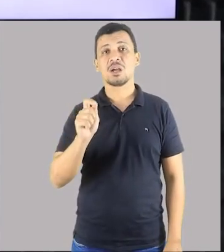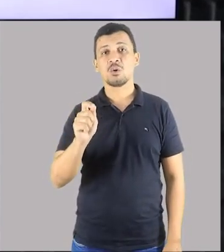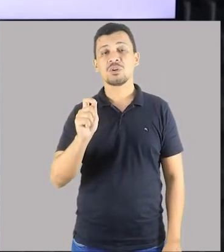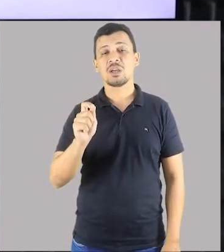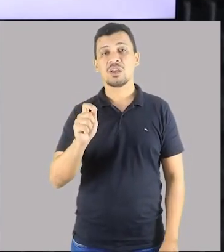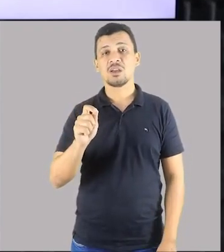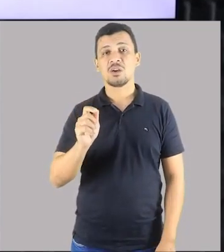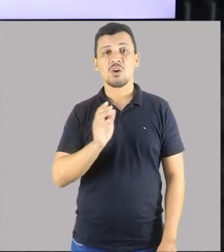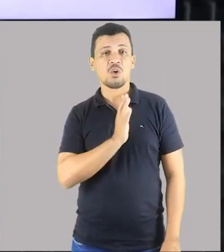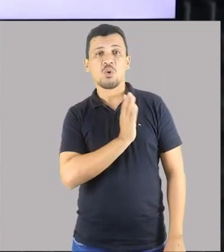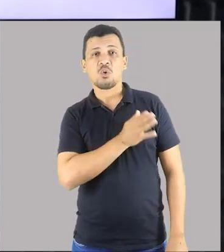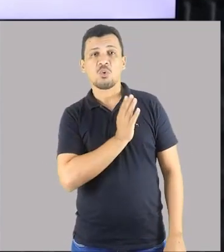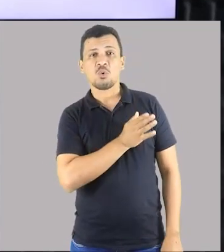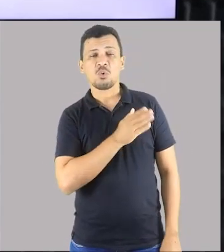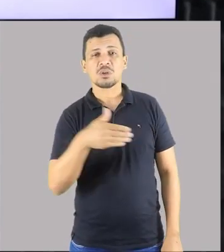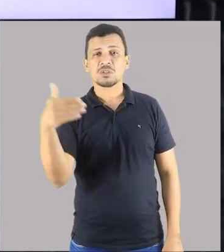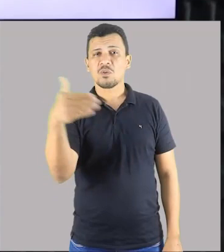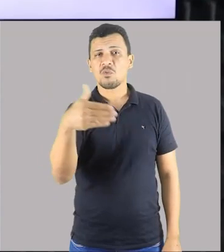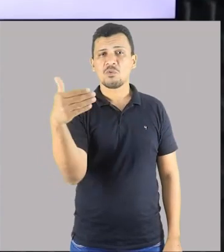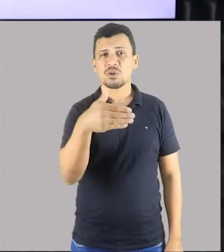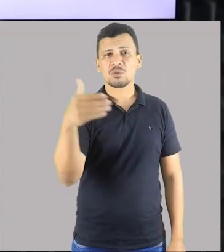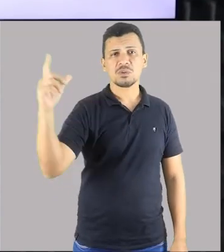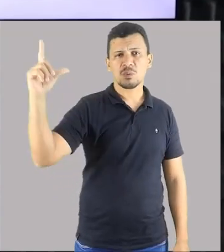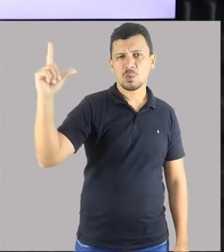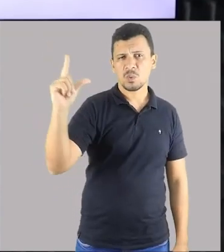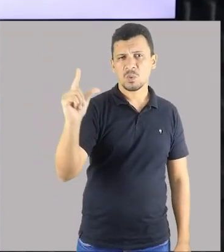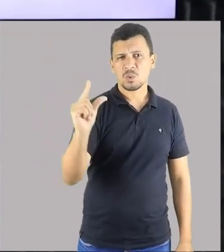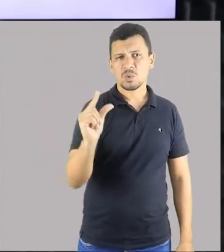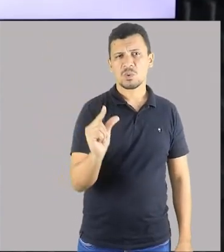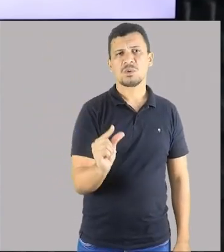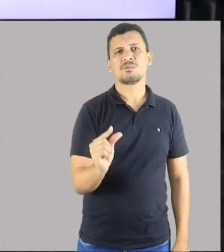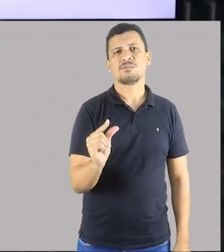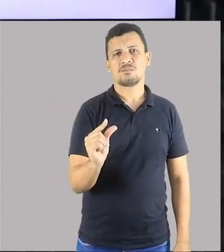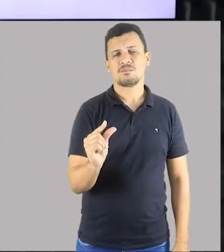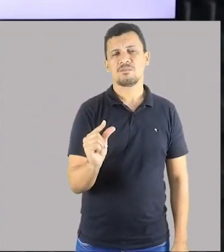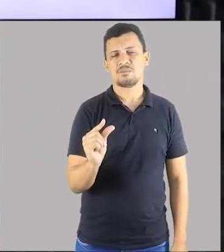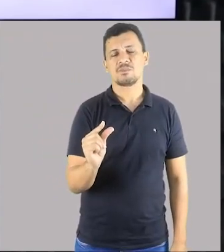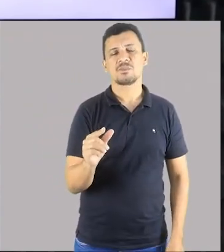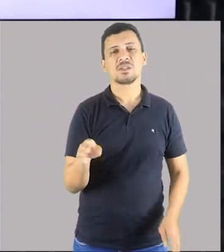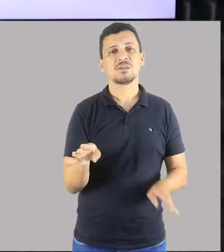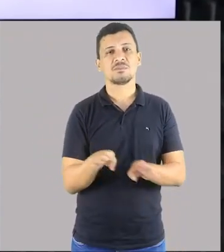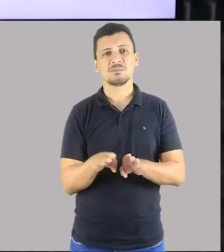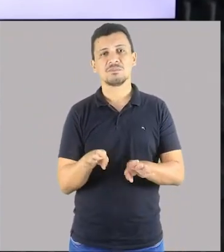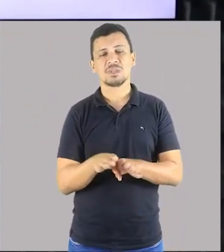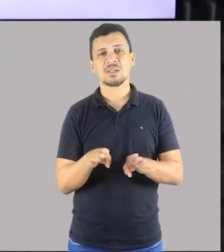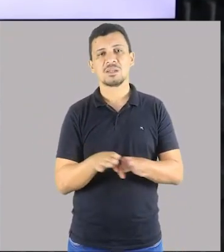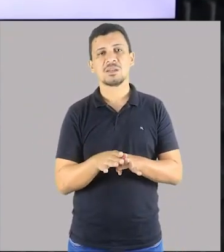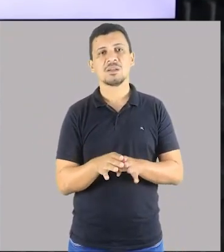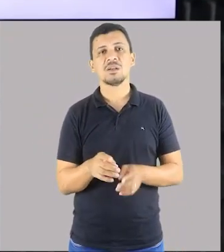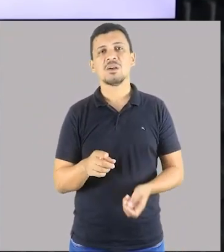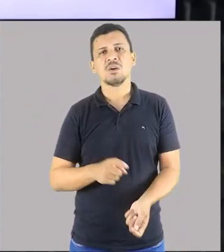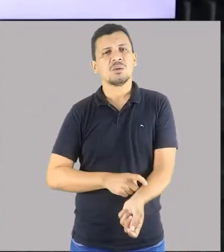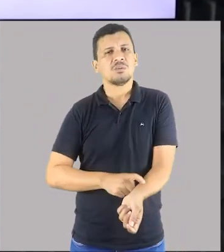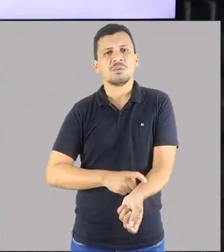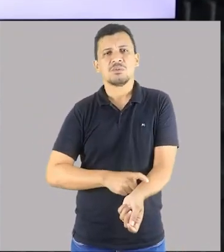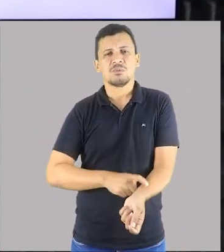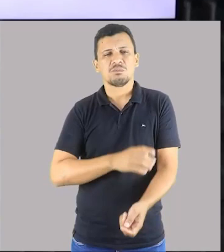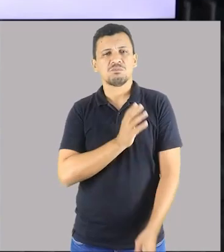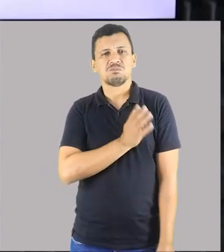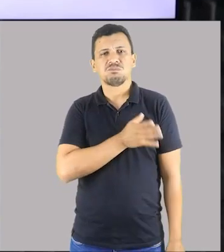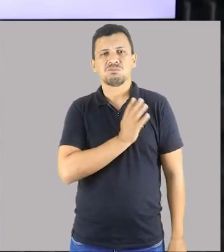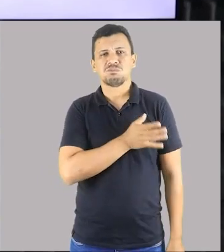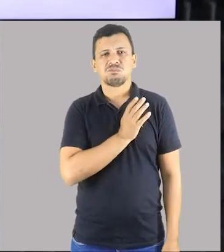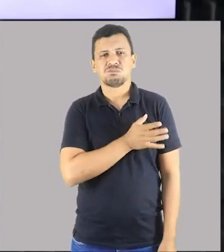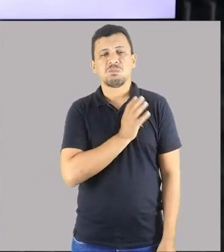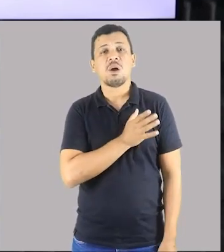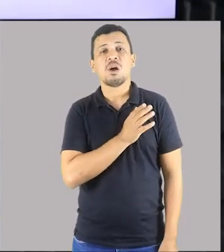a frequência cardíaca, reduzir os impulsos neurais que vão para o coração